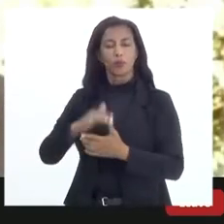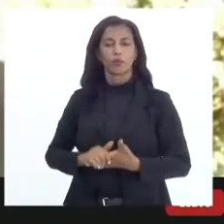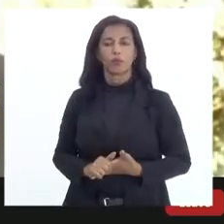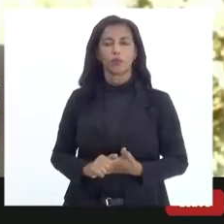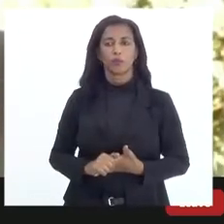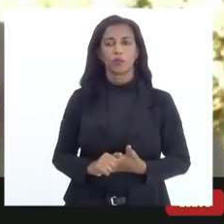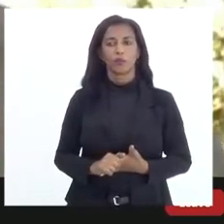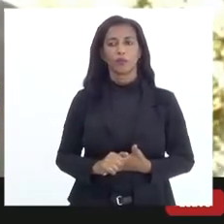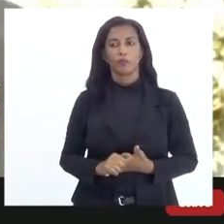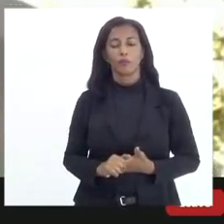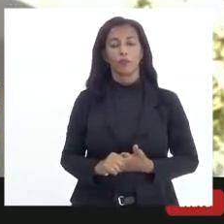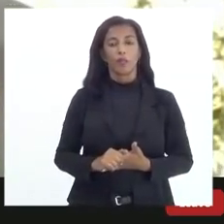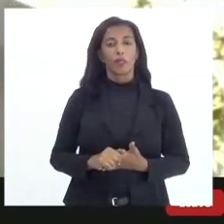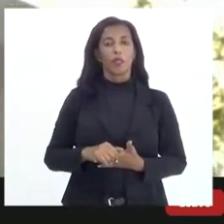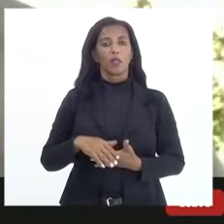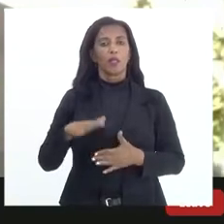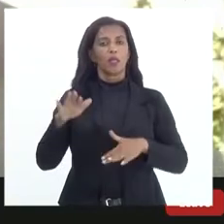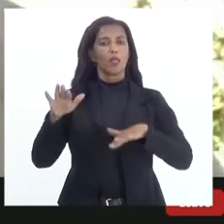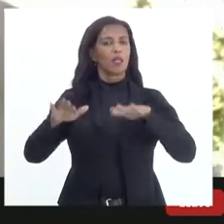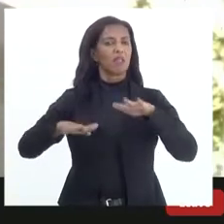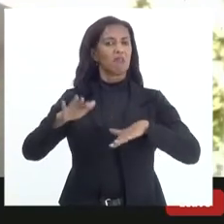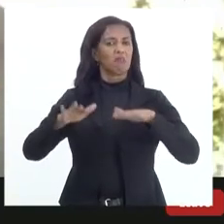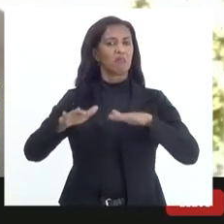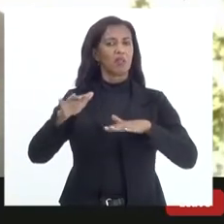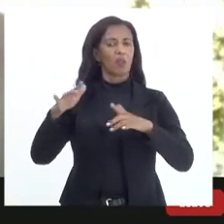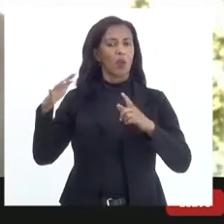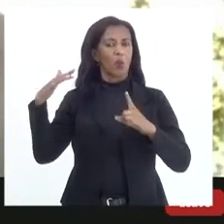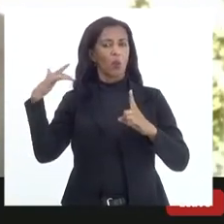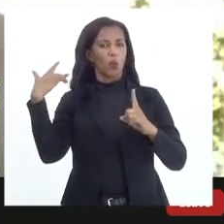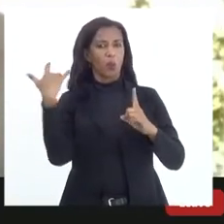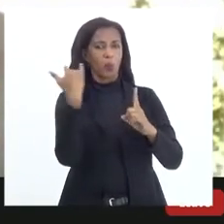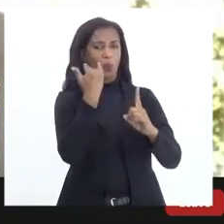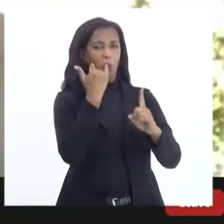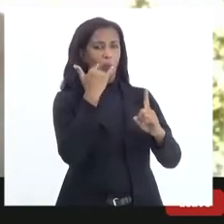de eventuais assédios ou